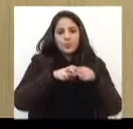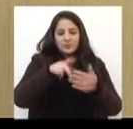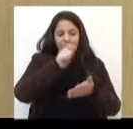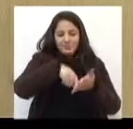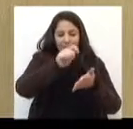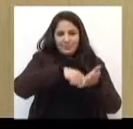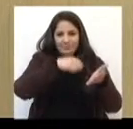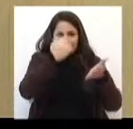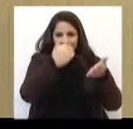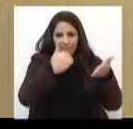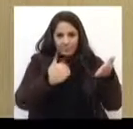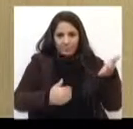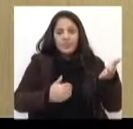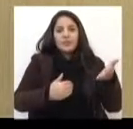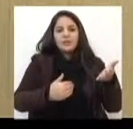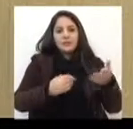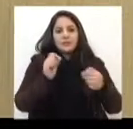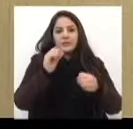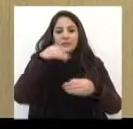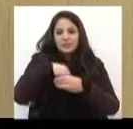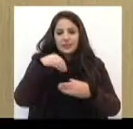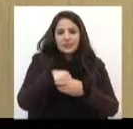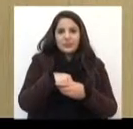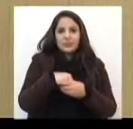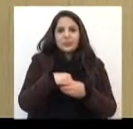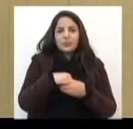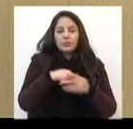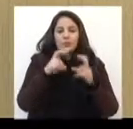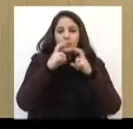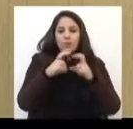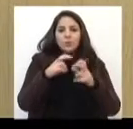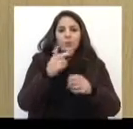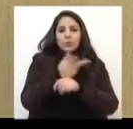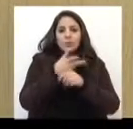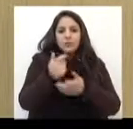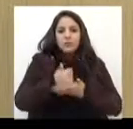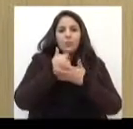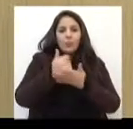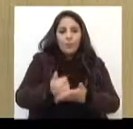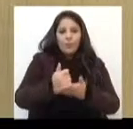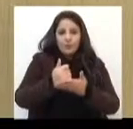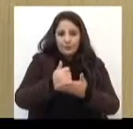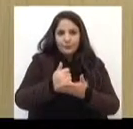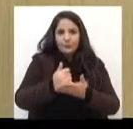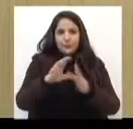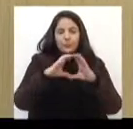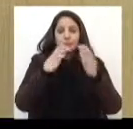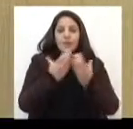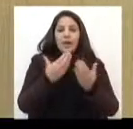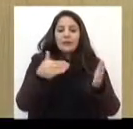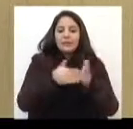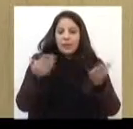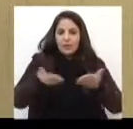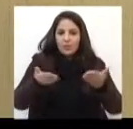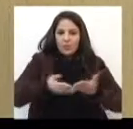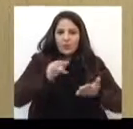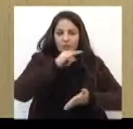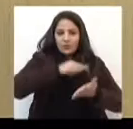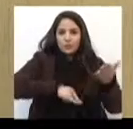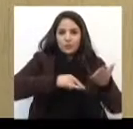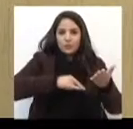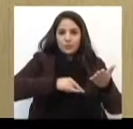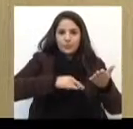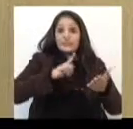está circulando dentro dos coletivos urbanos em busca de apoio da comunidade. Até agora, o documento tem